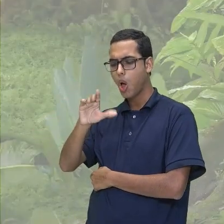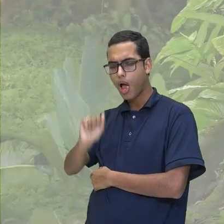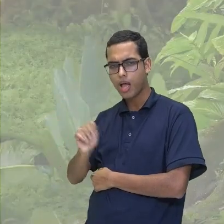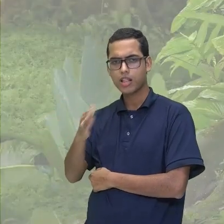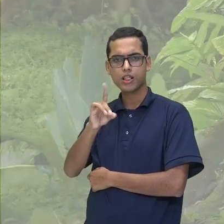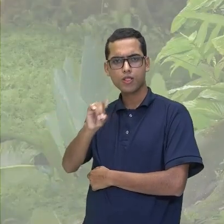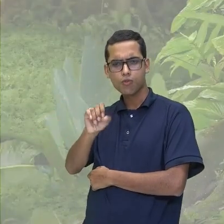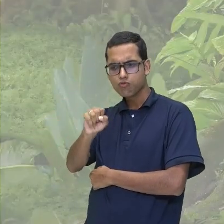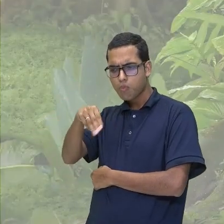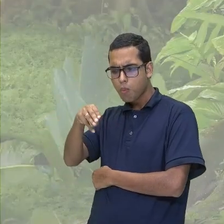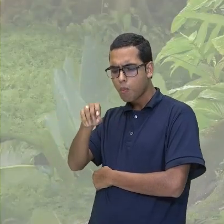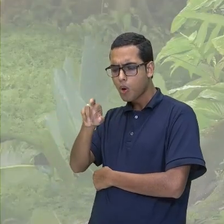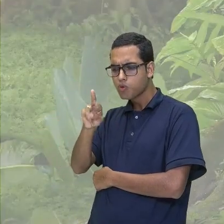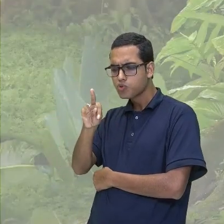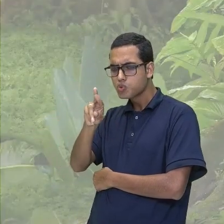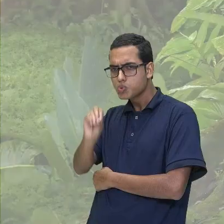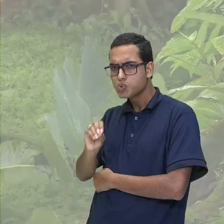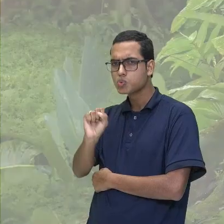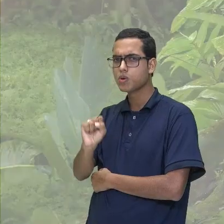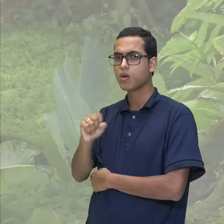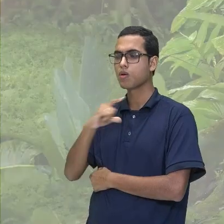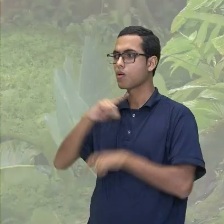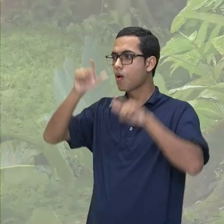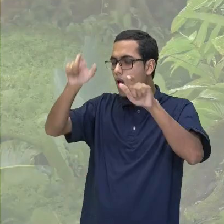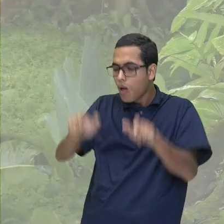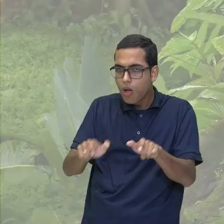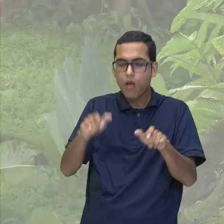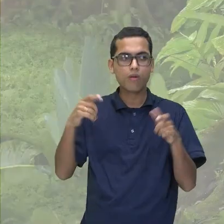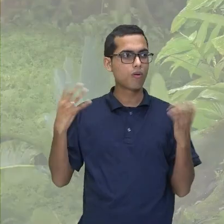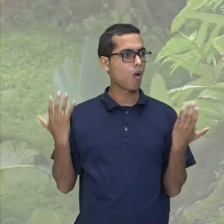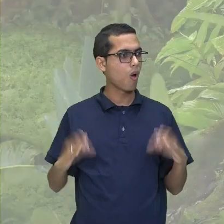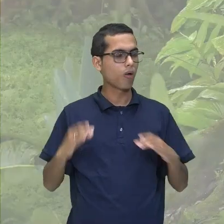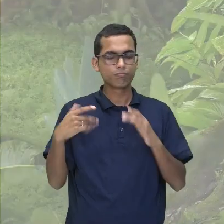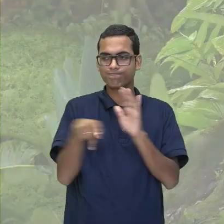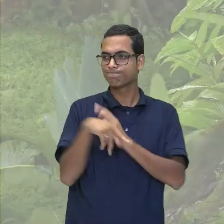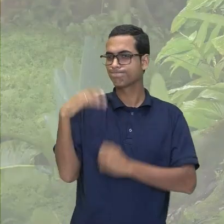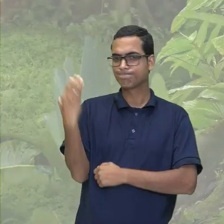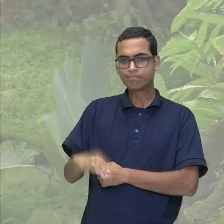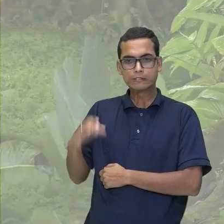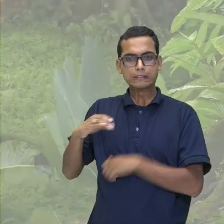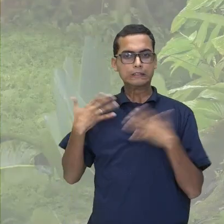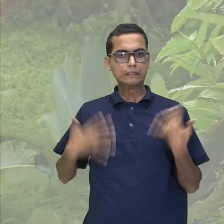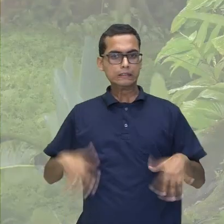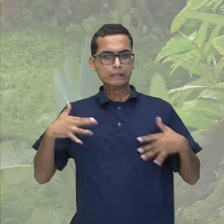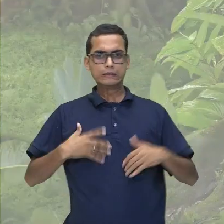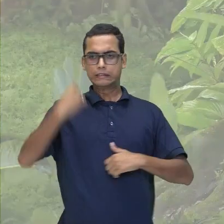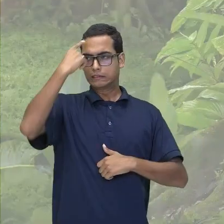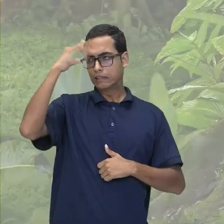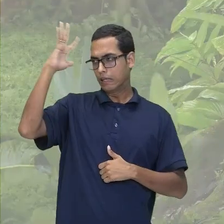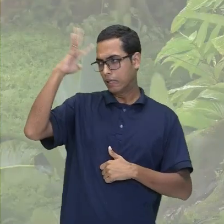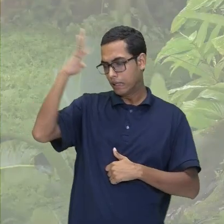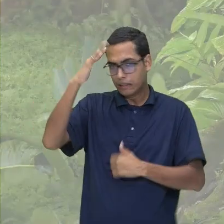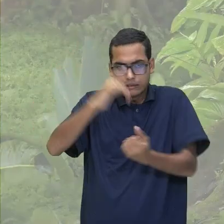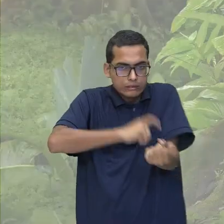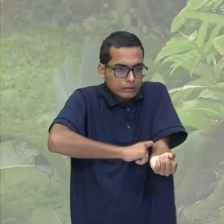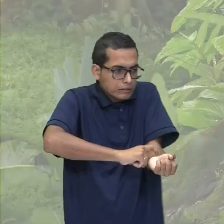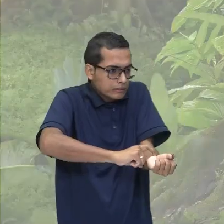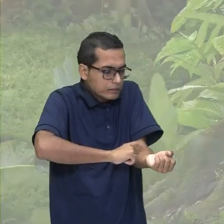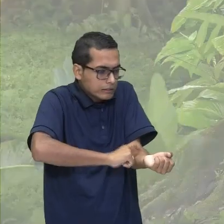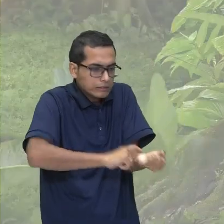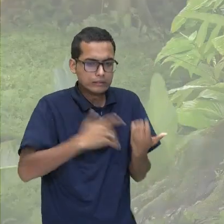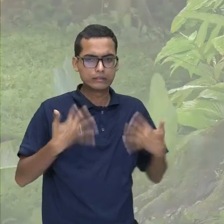Sim. É um lugar terrível. Só de pensar, sinto calafrio. Nenhum